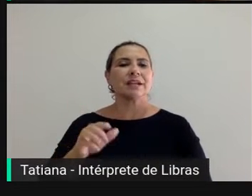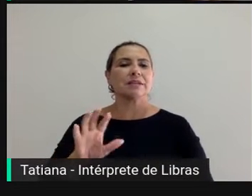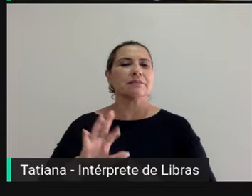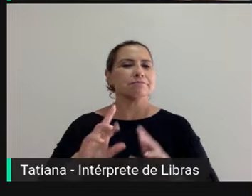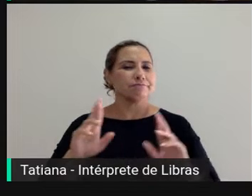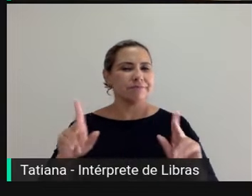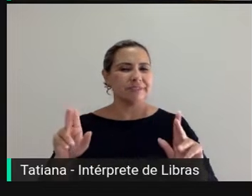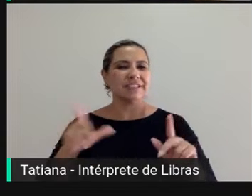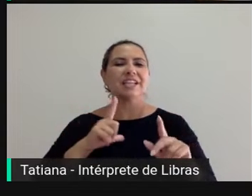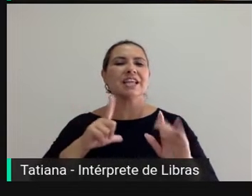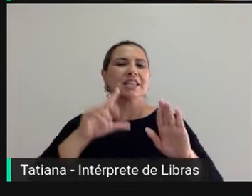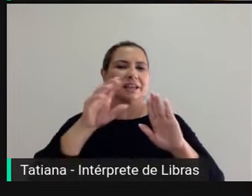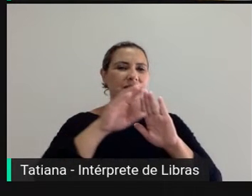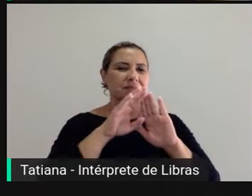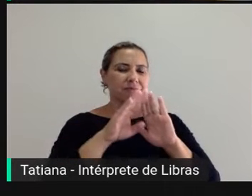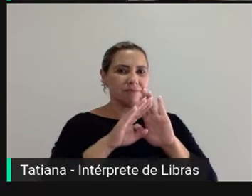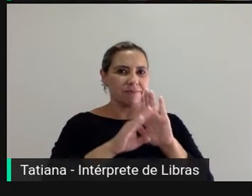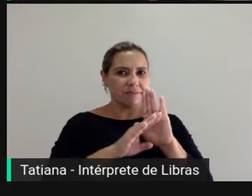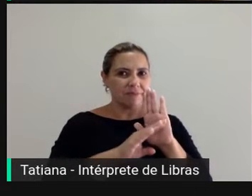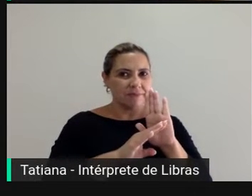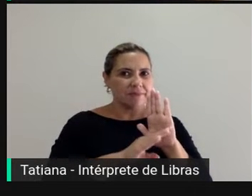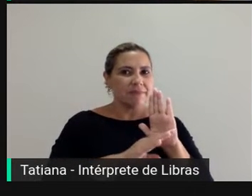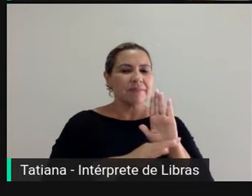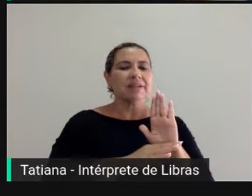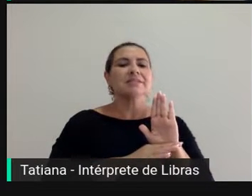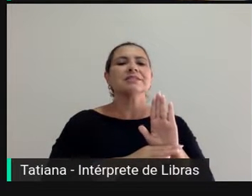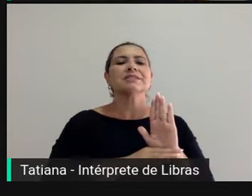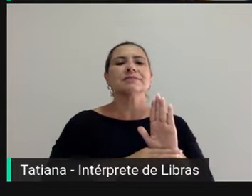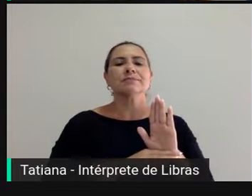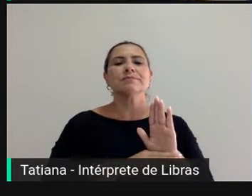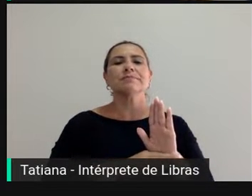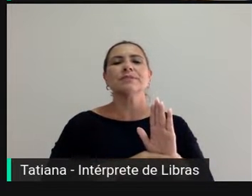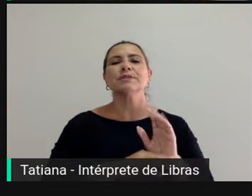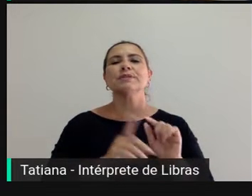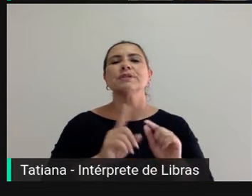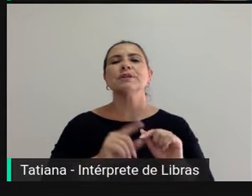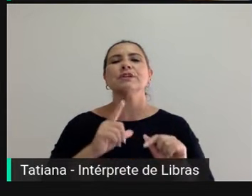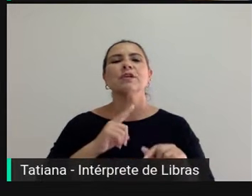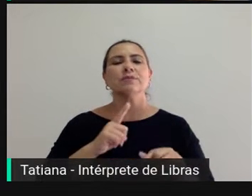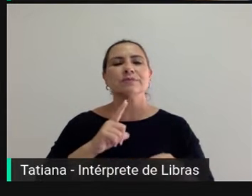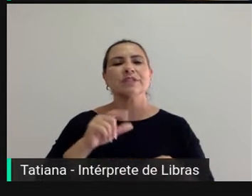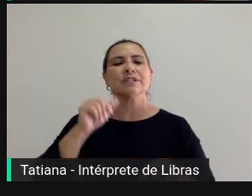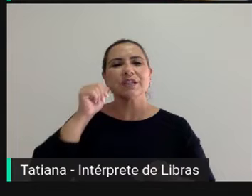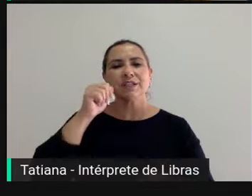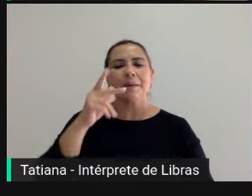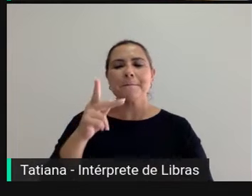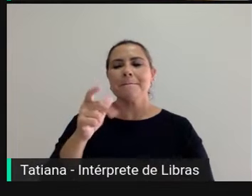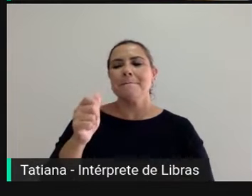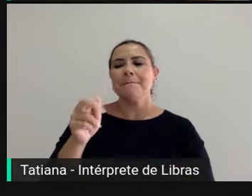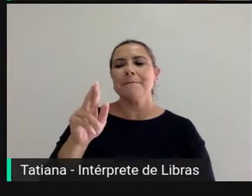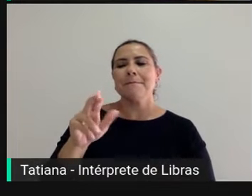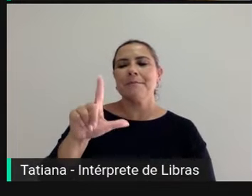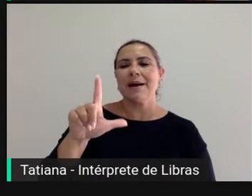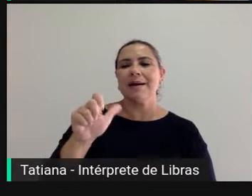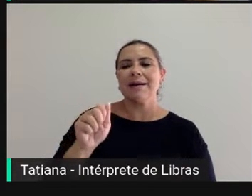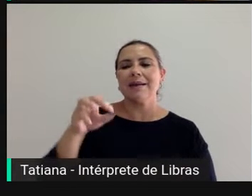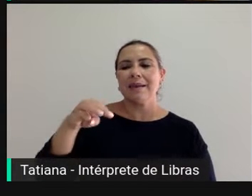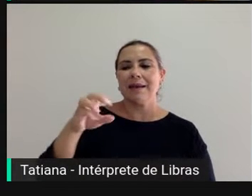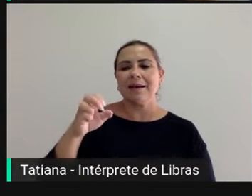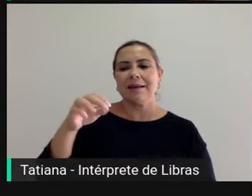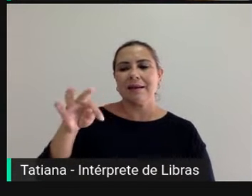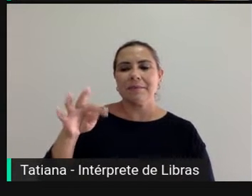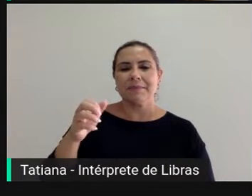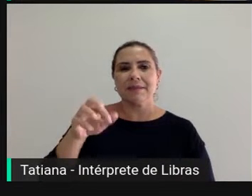Tem desde as parlamentares, né, que elas sequer mencionam exatamente o